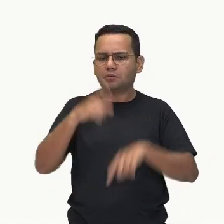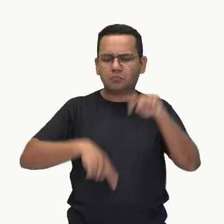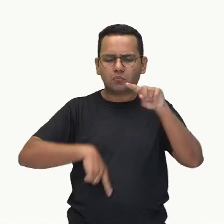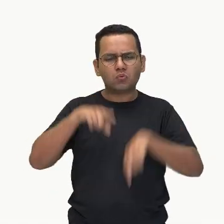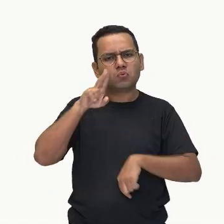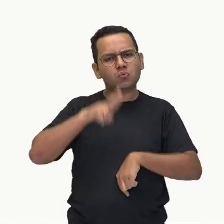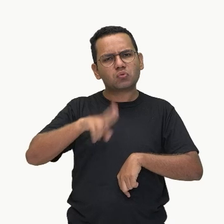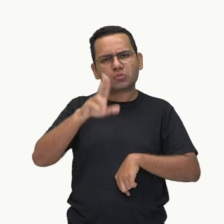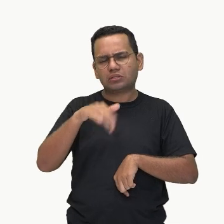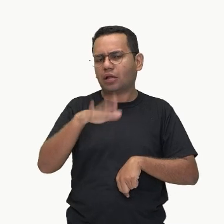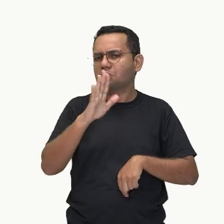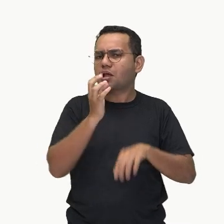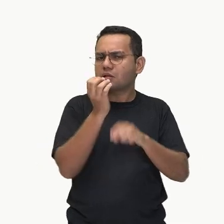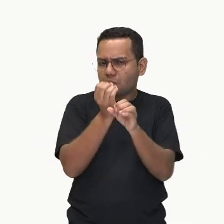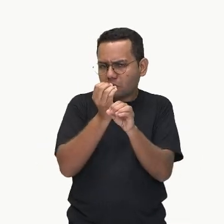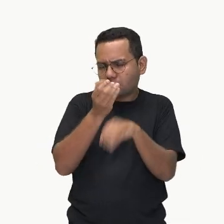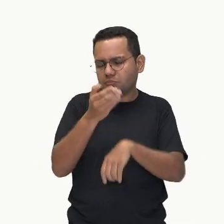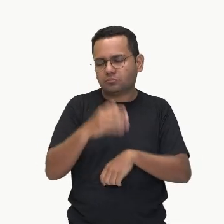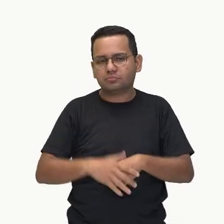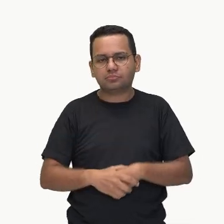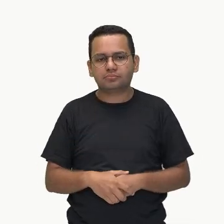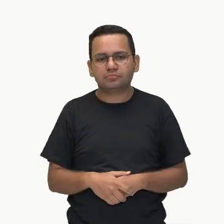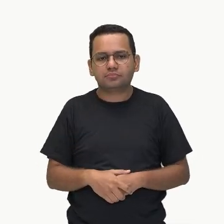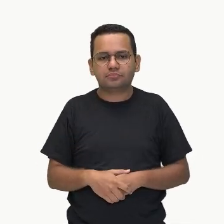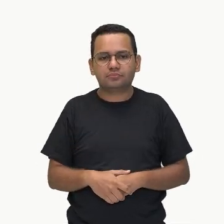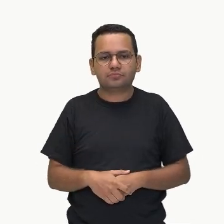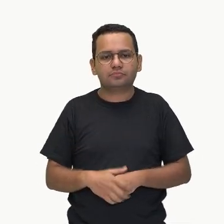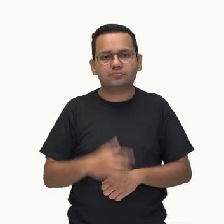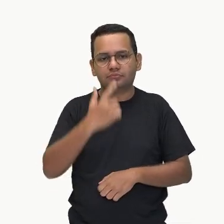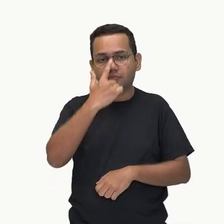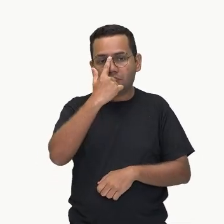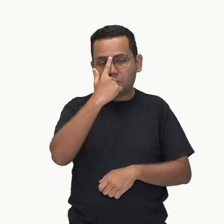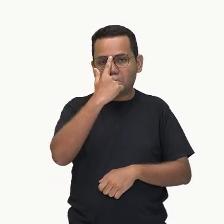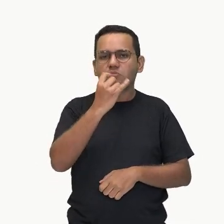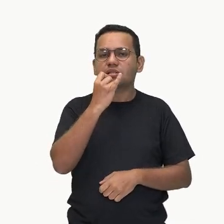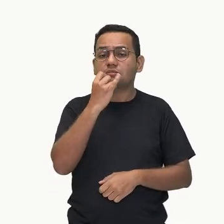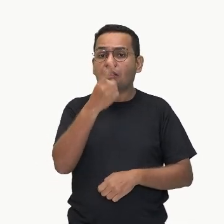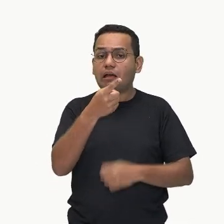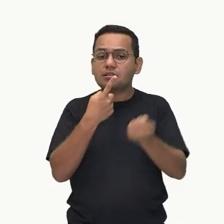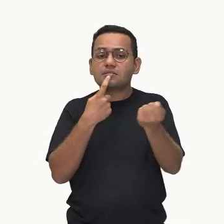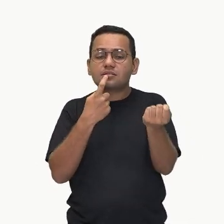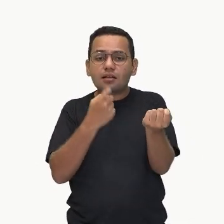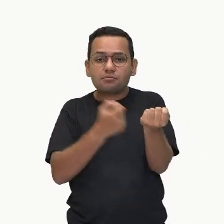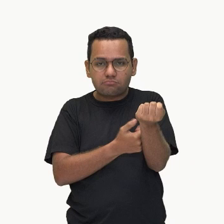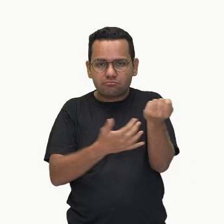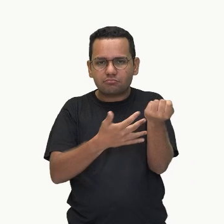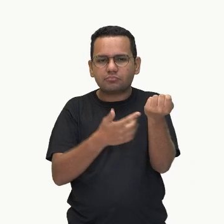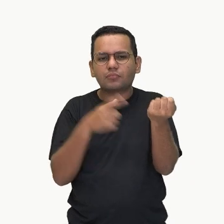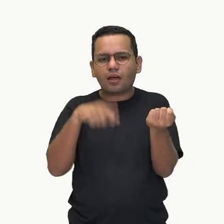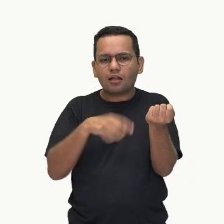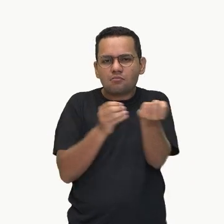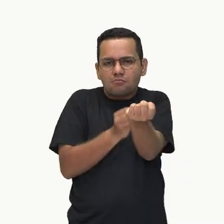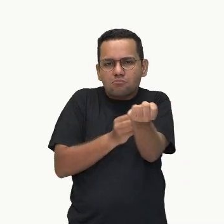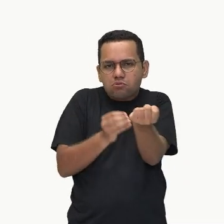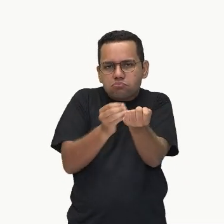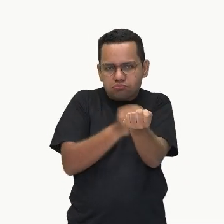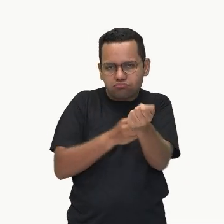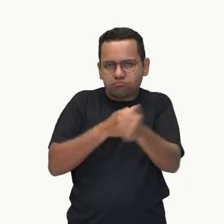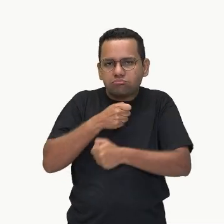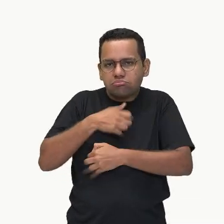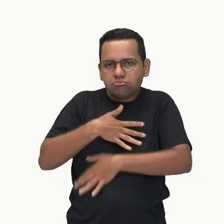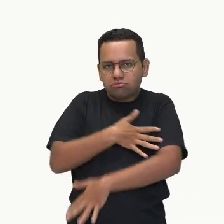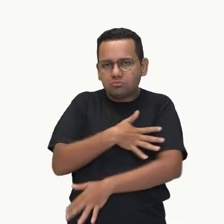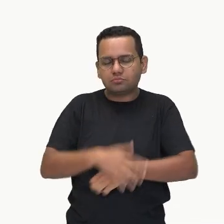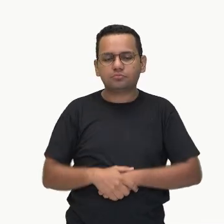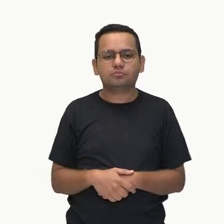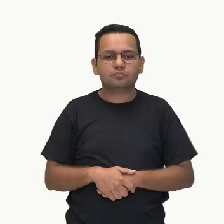laboratório. Vamos supor que isso aqui seja uma amostra contendo sangue, tá? E essas bolinhas representam células sanguíneas. E aí